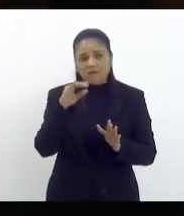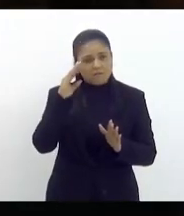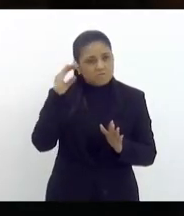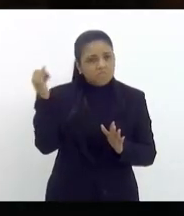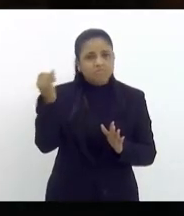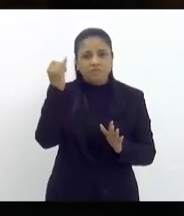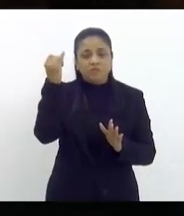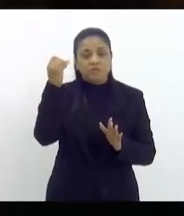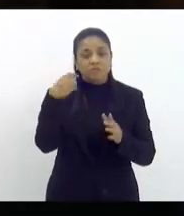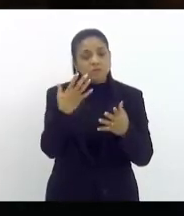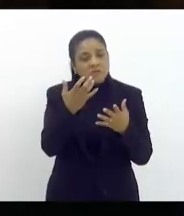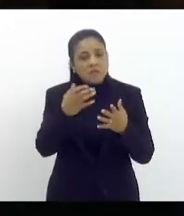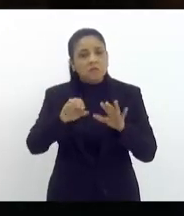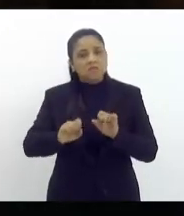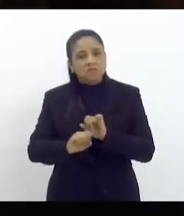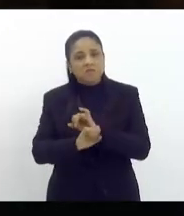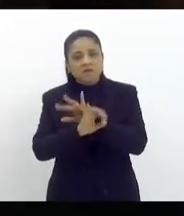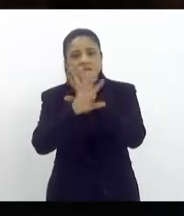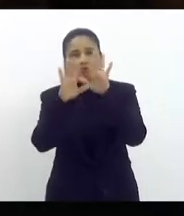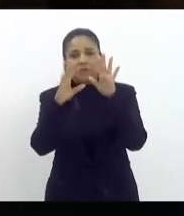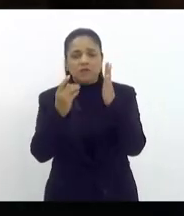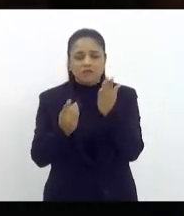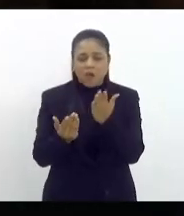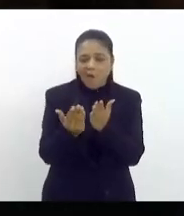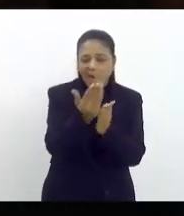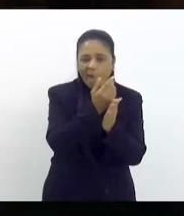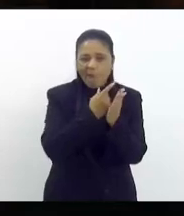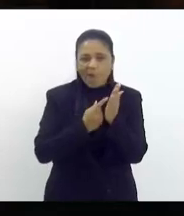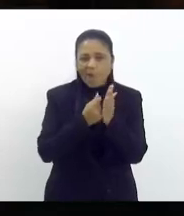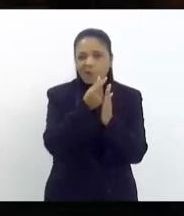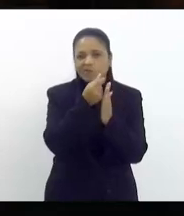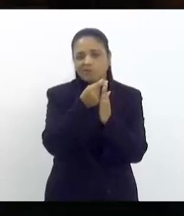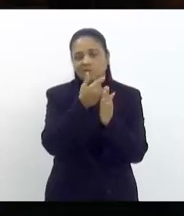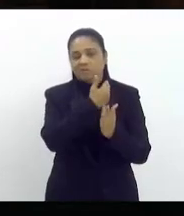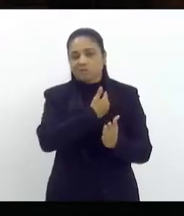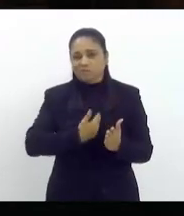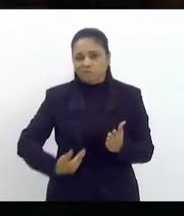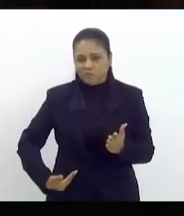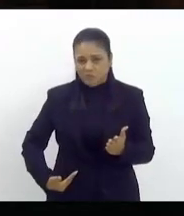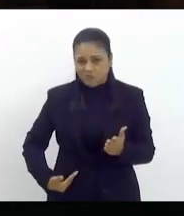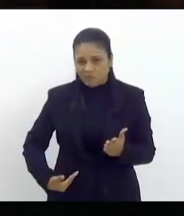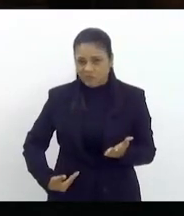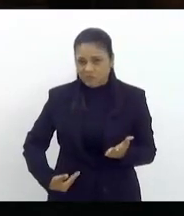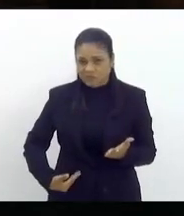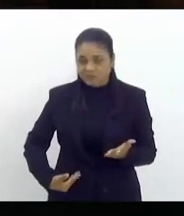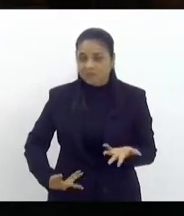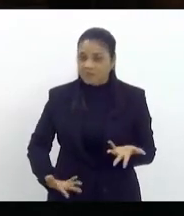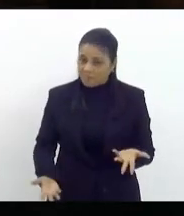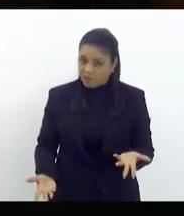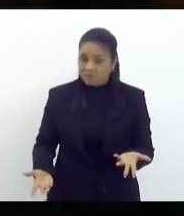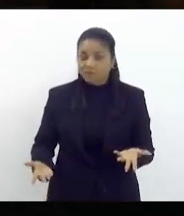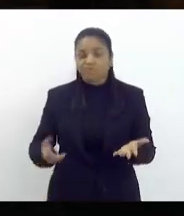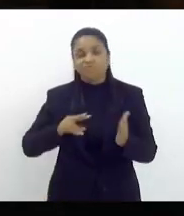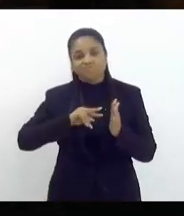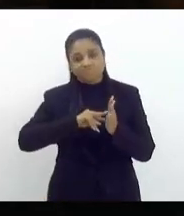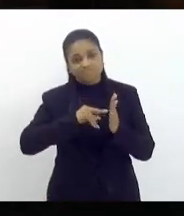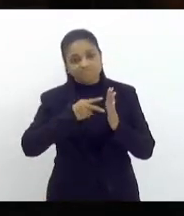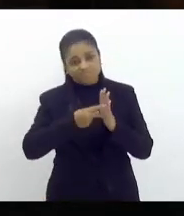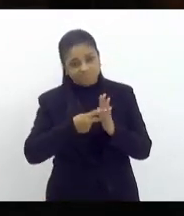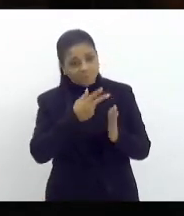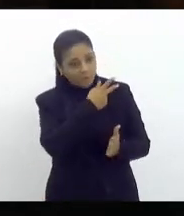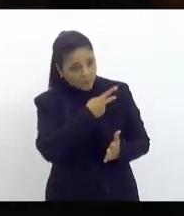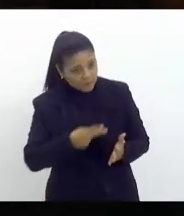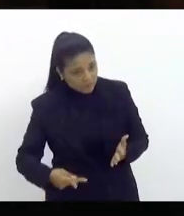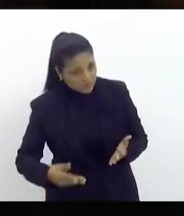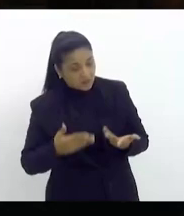vez mais transparente quando falamos de orçamento participativo e público é disso que se trata então nesse sentido senhor presidente a